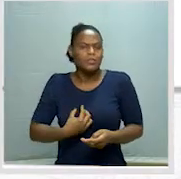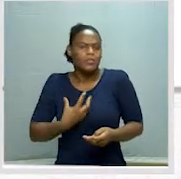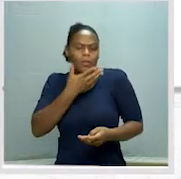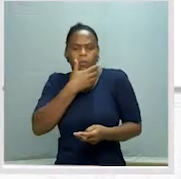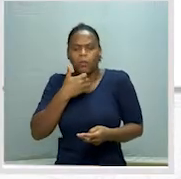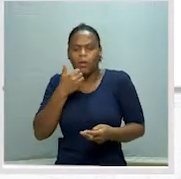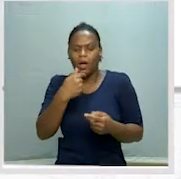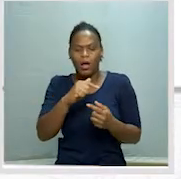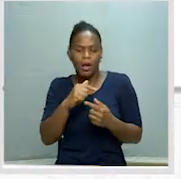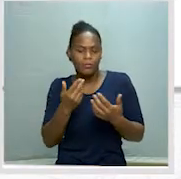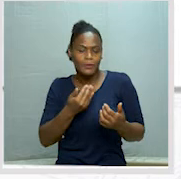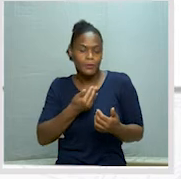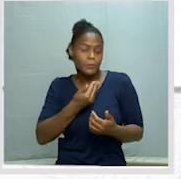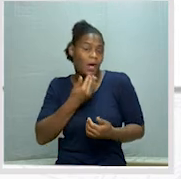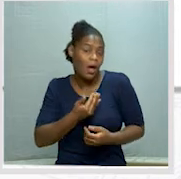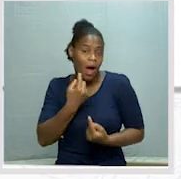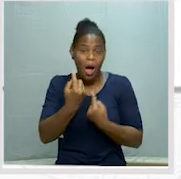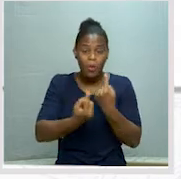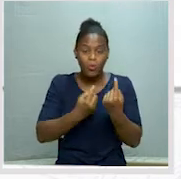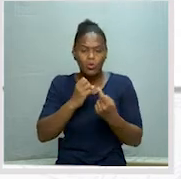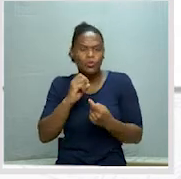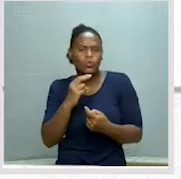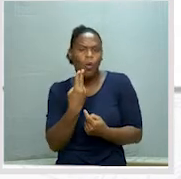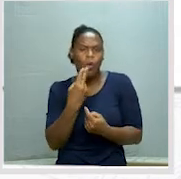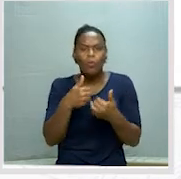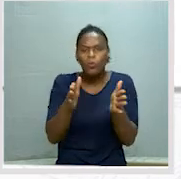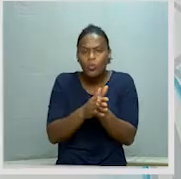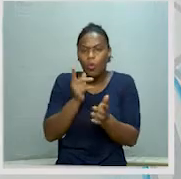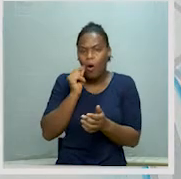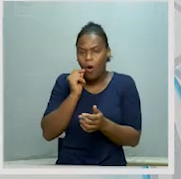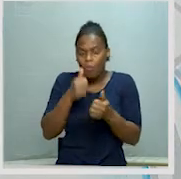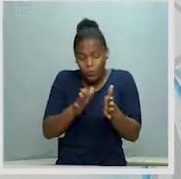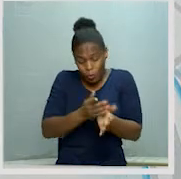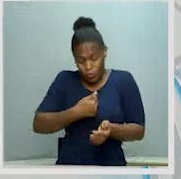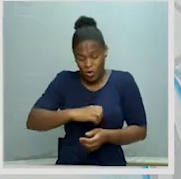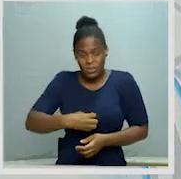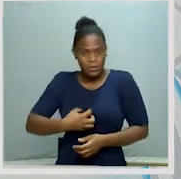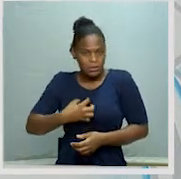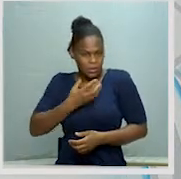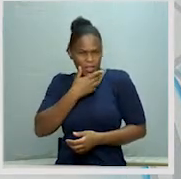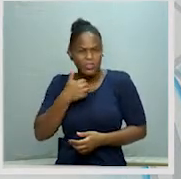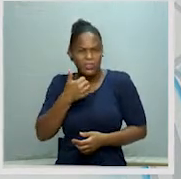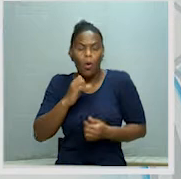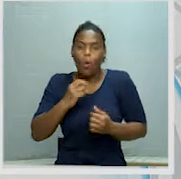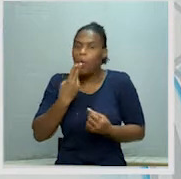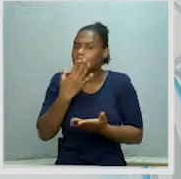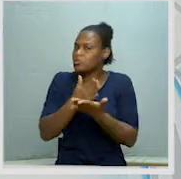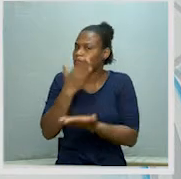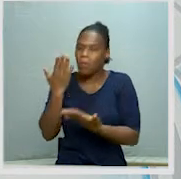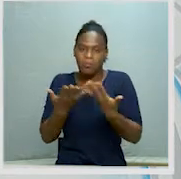são experienciados por alguns ou por todos os homens. Todos nós temos sentimentos estéticos ou será